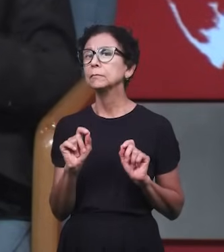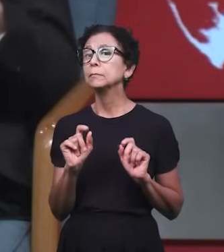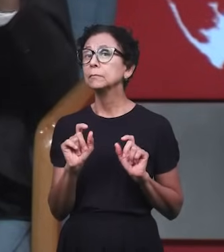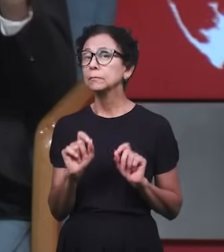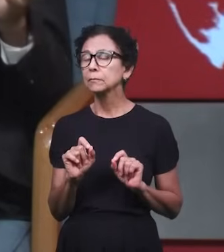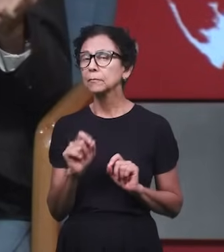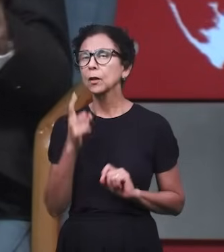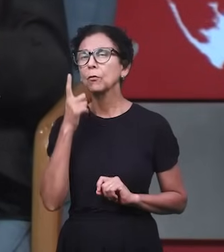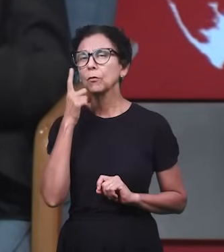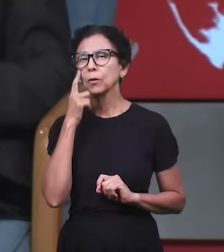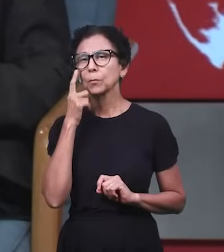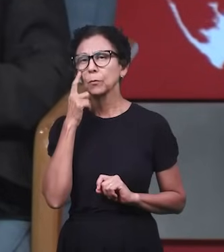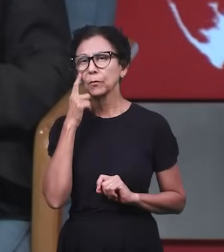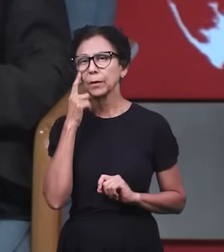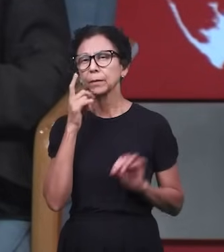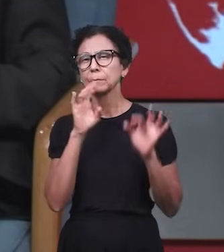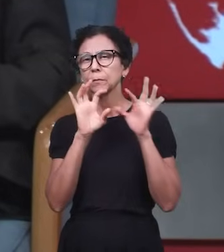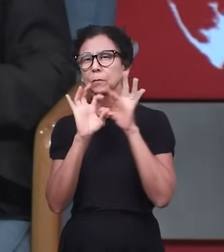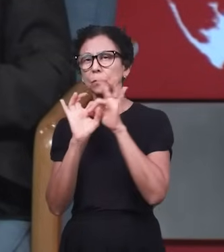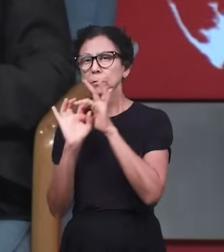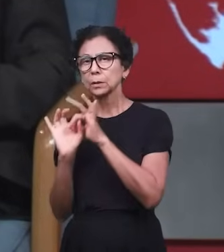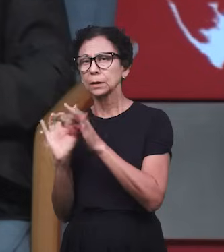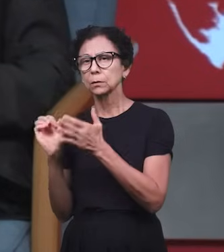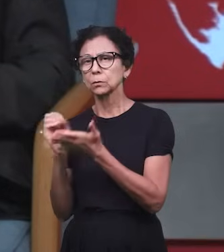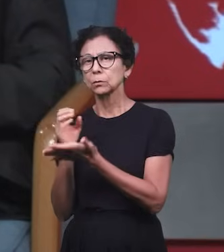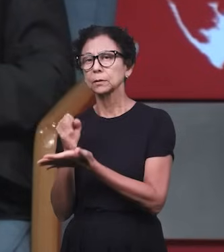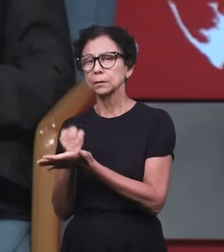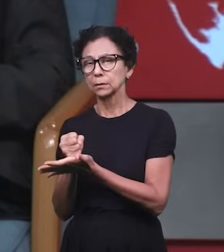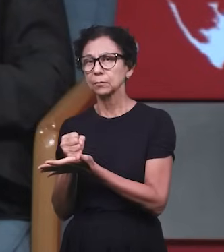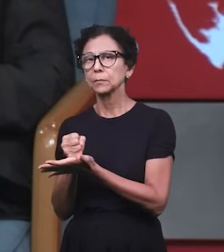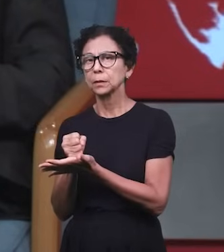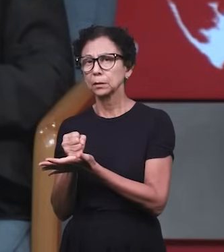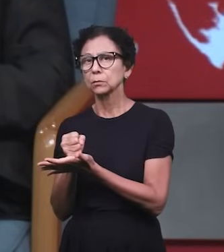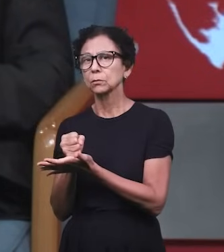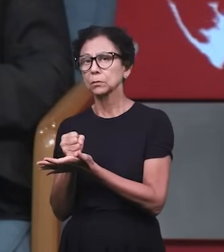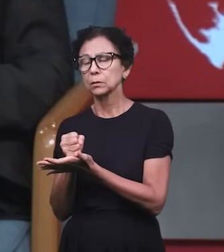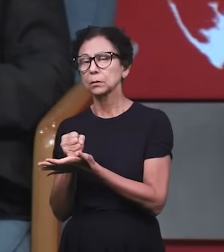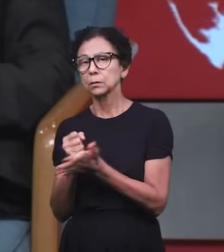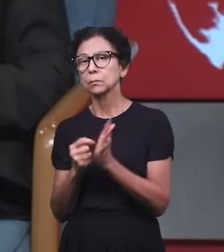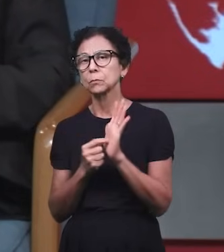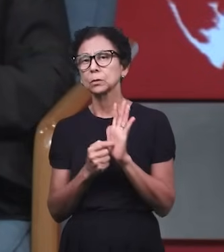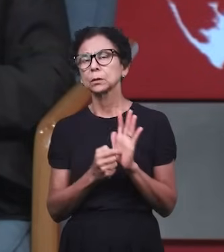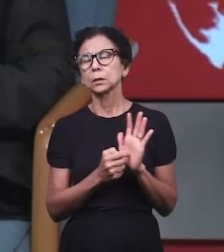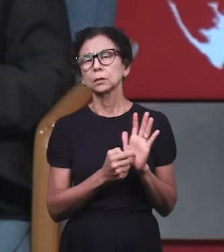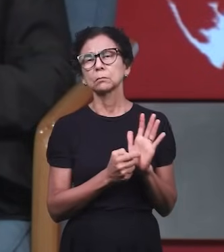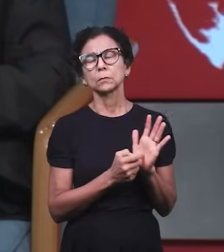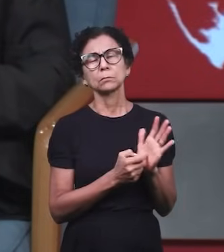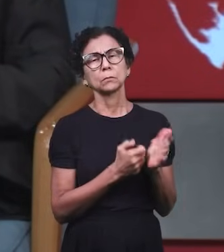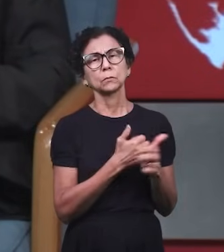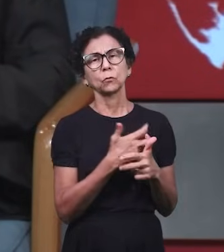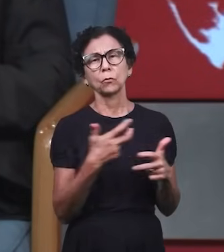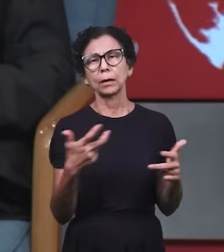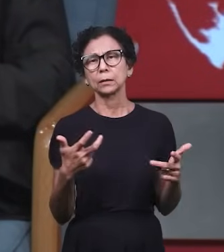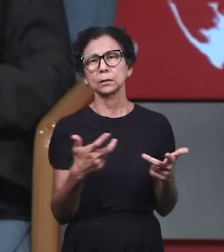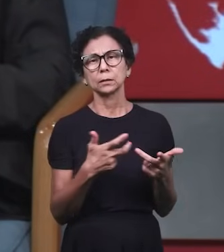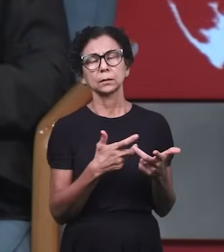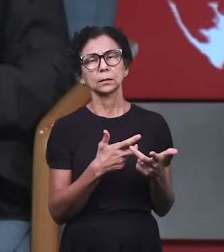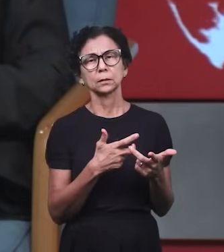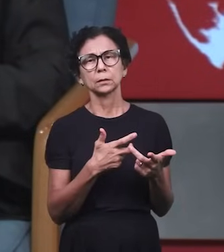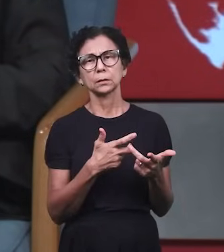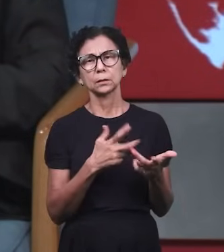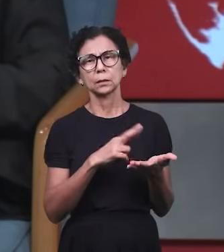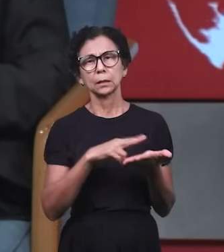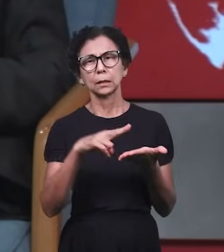isso em todo o contexto do Novo Testamento, mostrando, mesmo nas outras cartas de